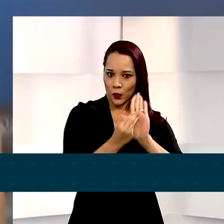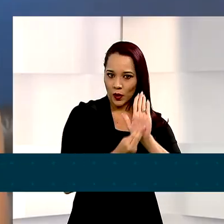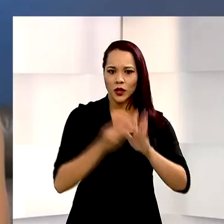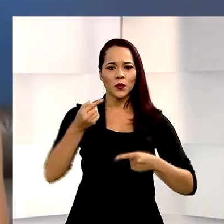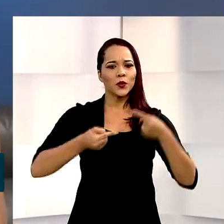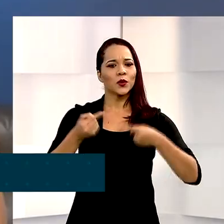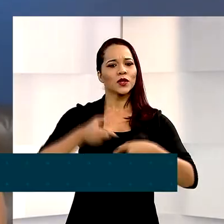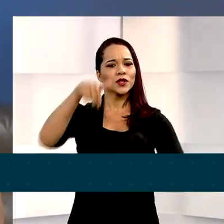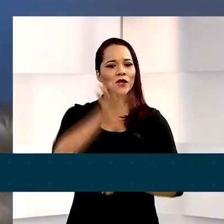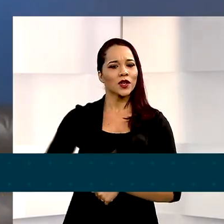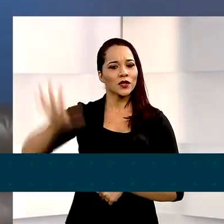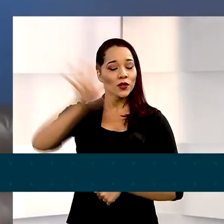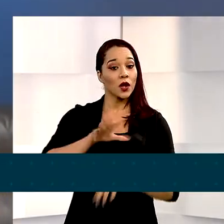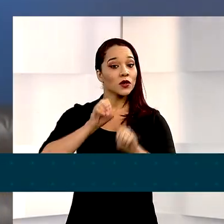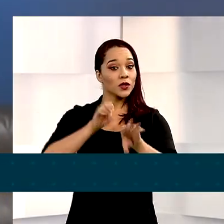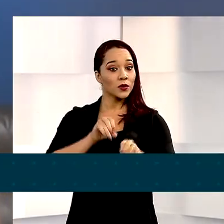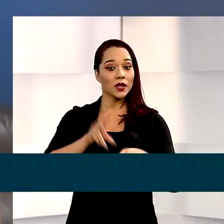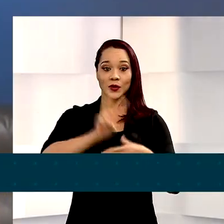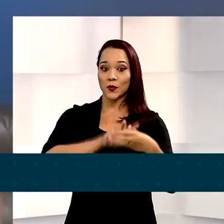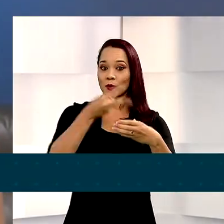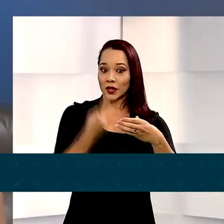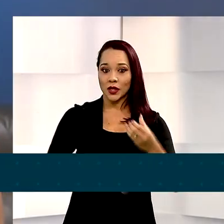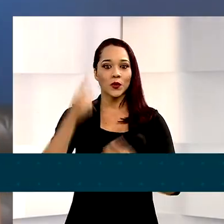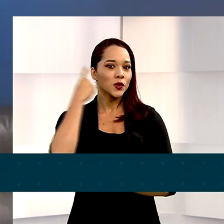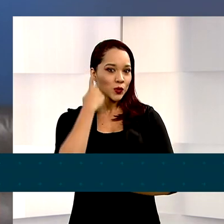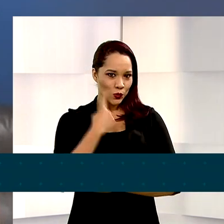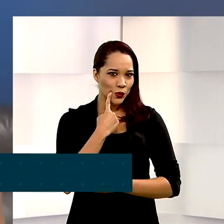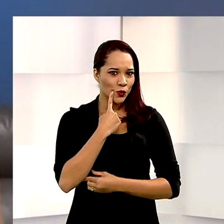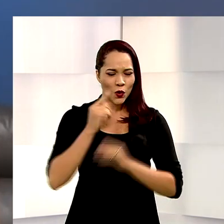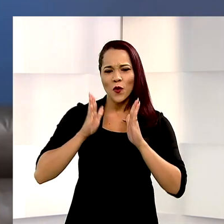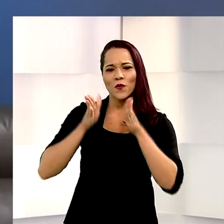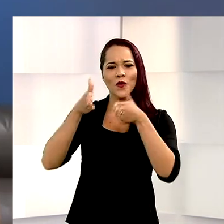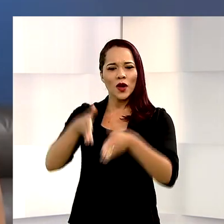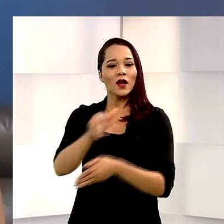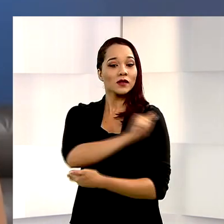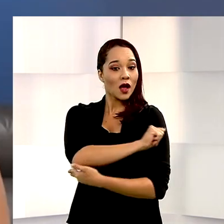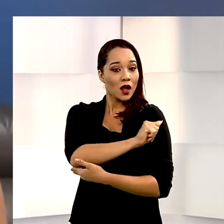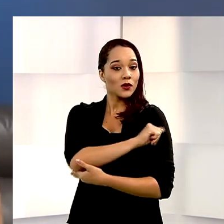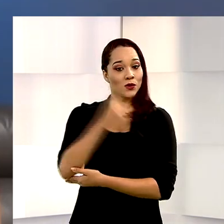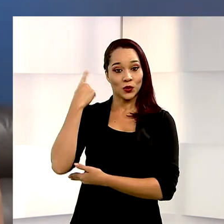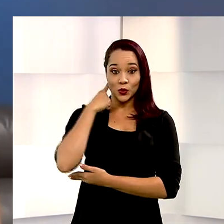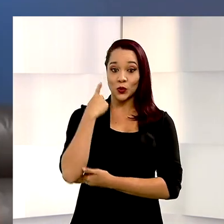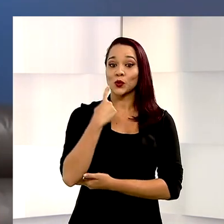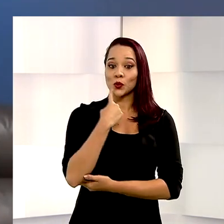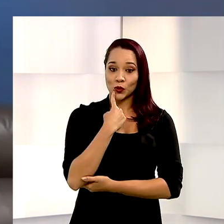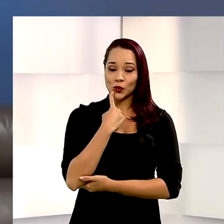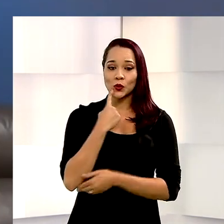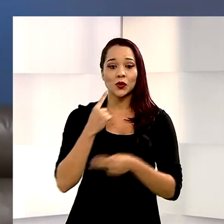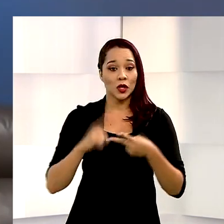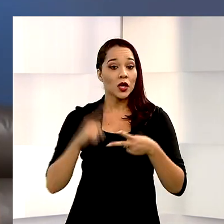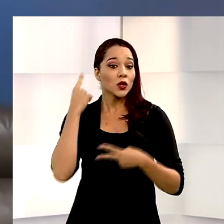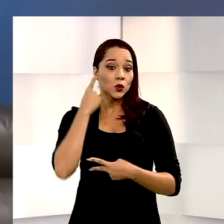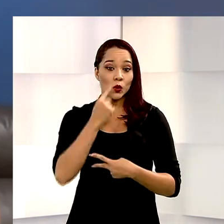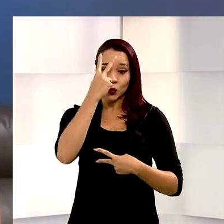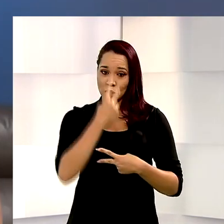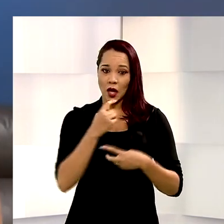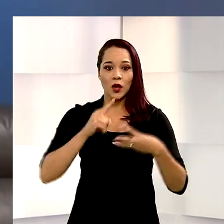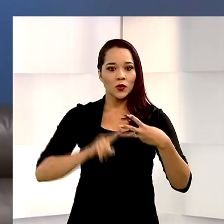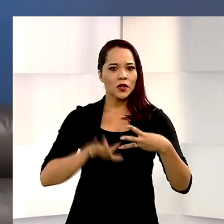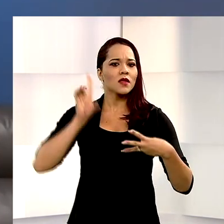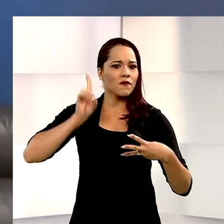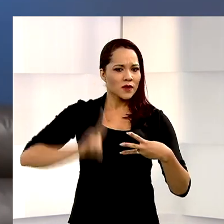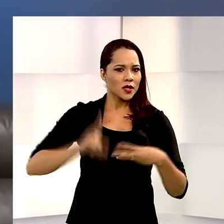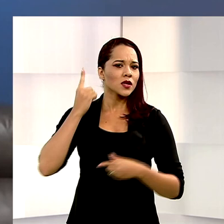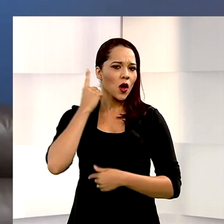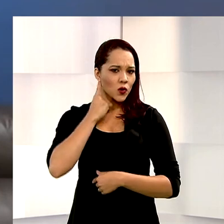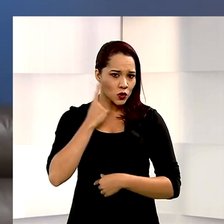prevista a Política Nacional de Educação Bilingue de Surdos, voltada a estudantes surdos, surdos cegos